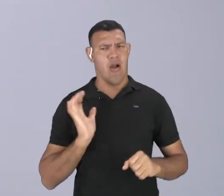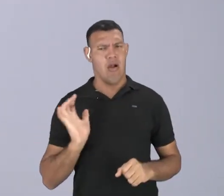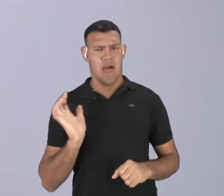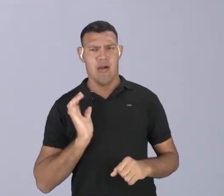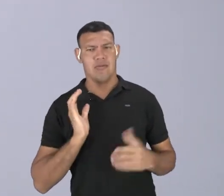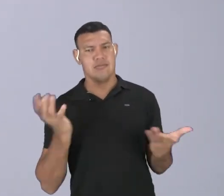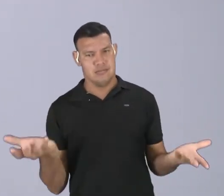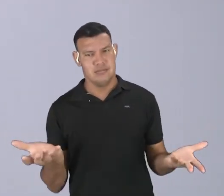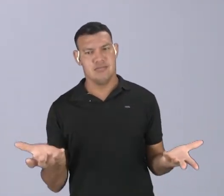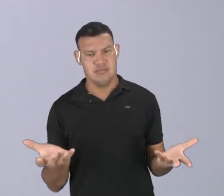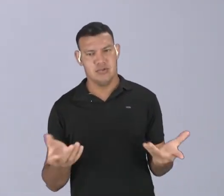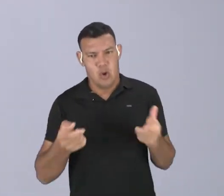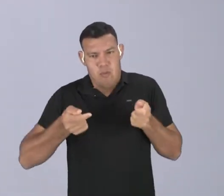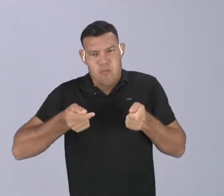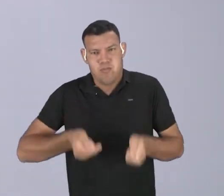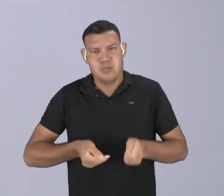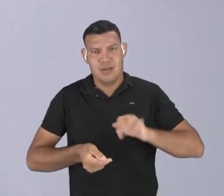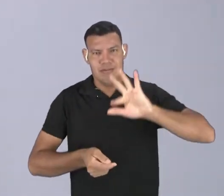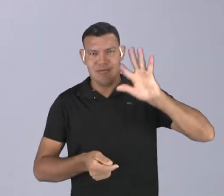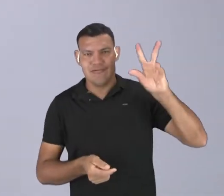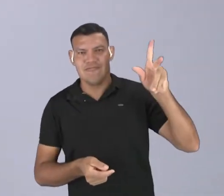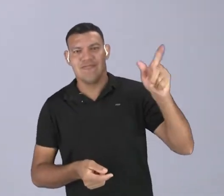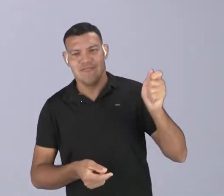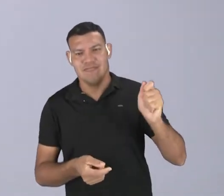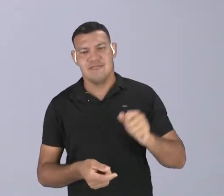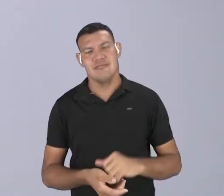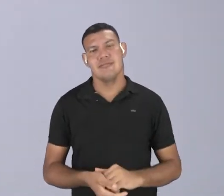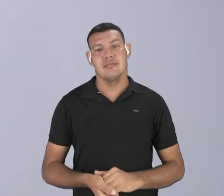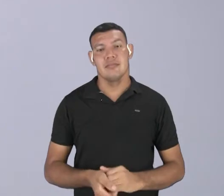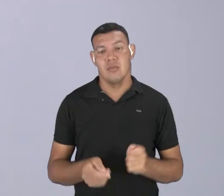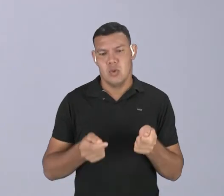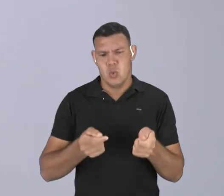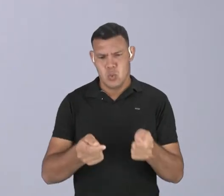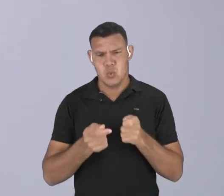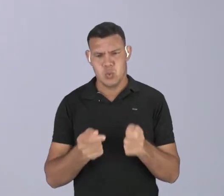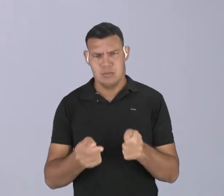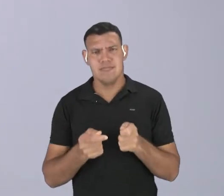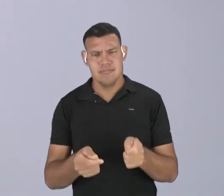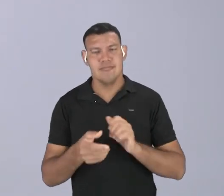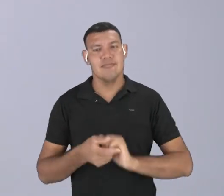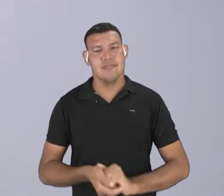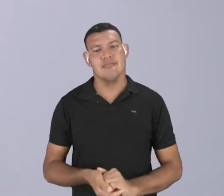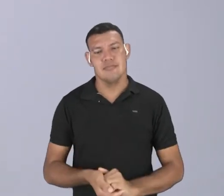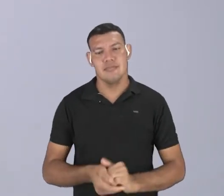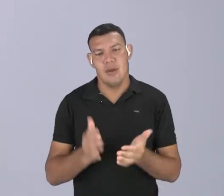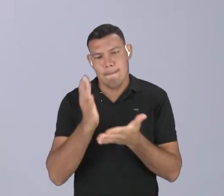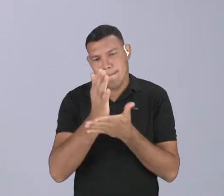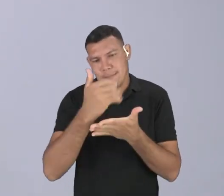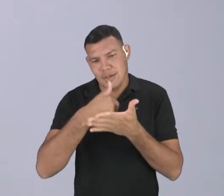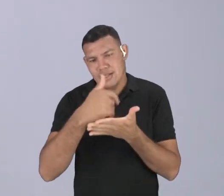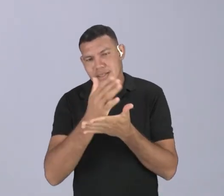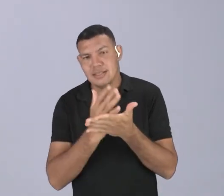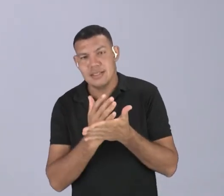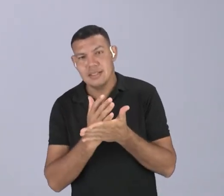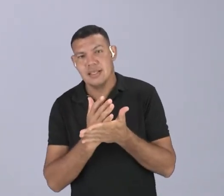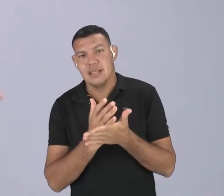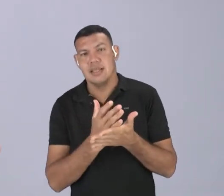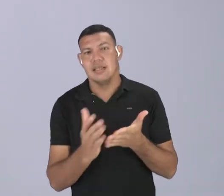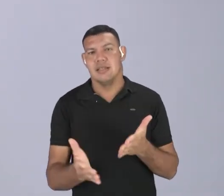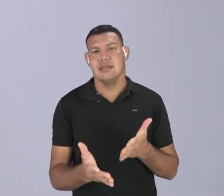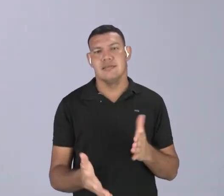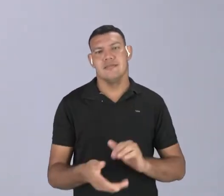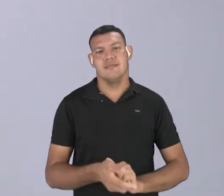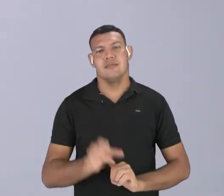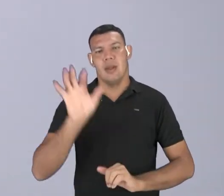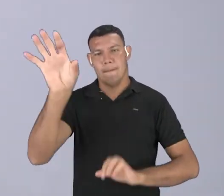que vão começar a dominar o continente africano. Tanto é que a gente vai ter a chamada Partilha da África, que vai dividir a África entre